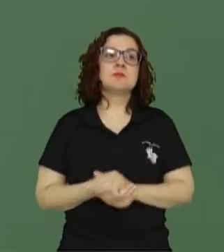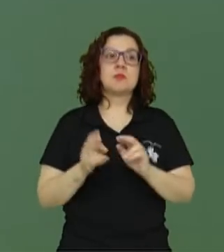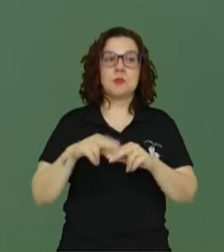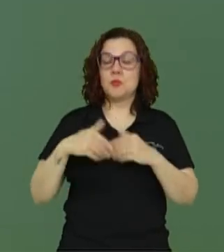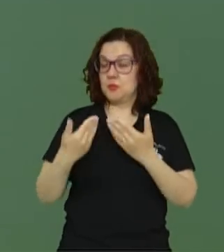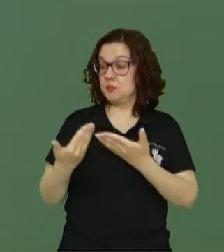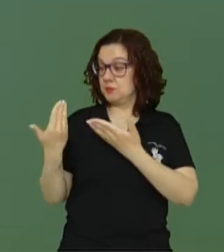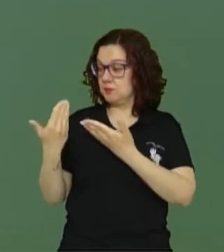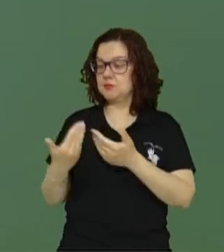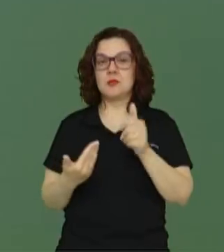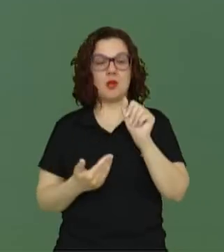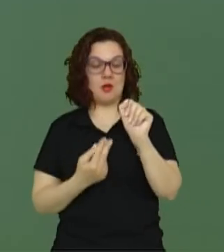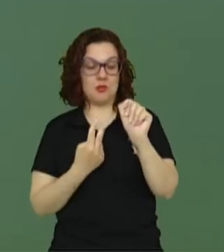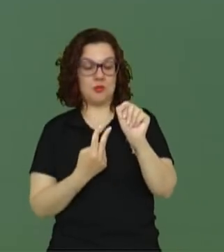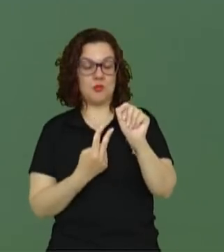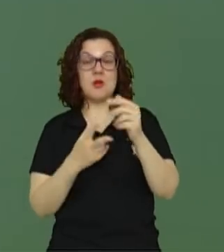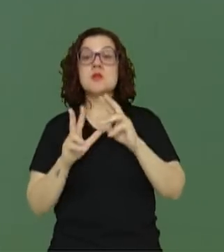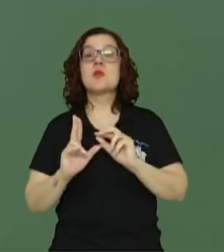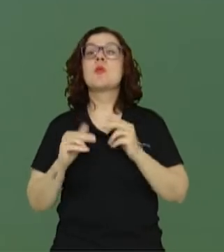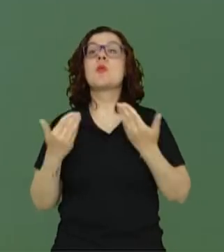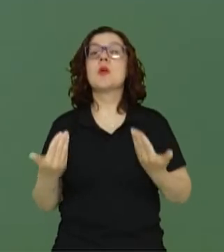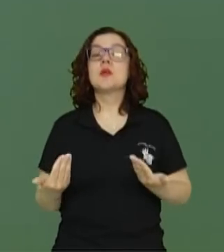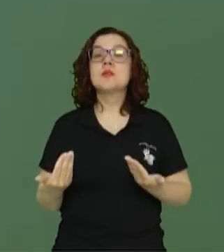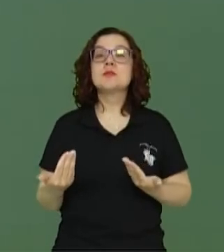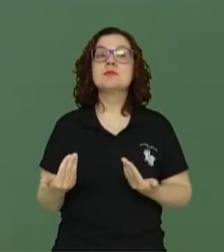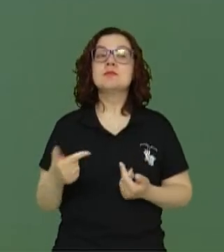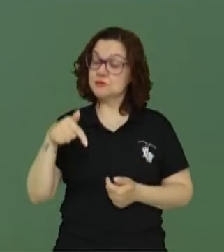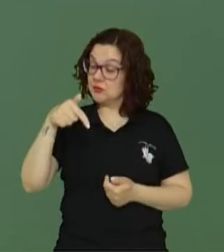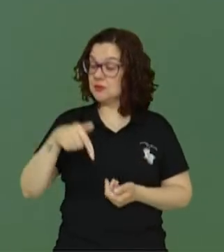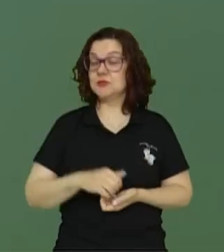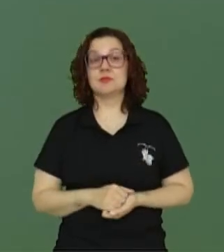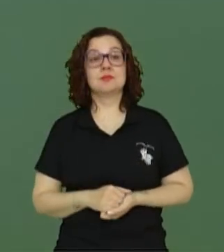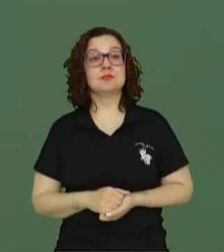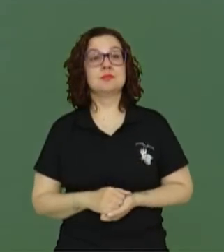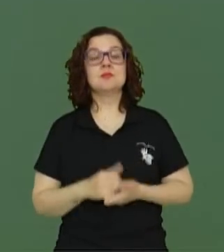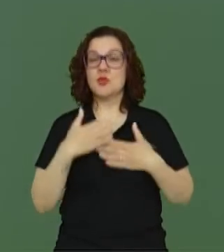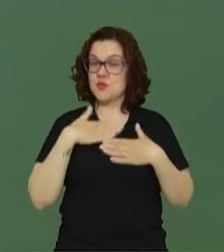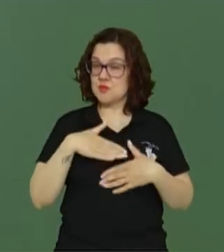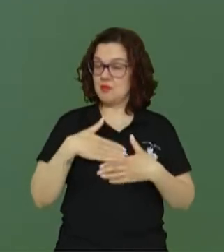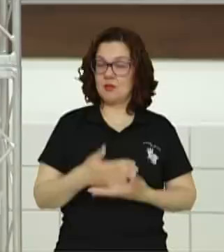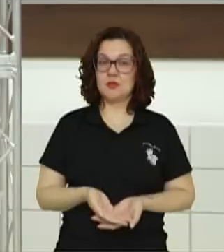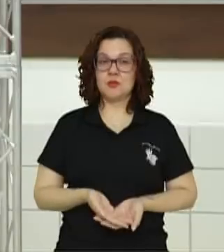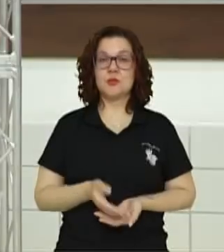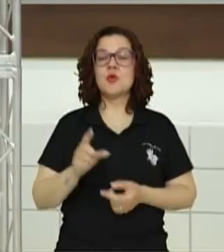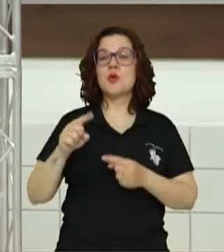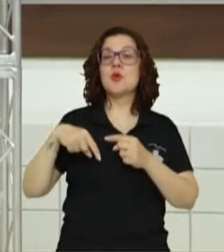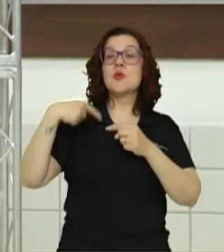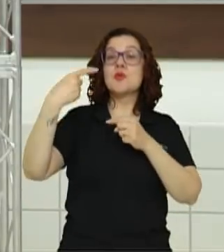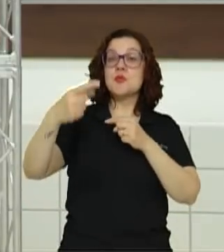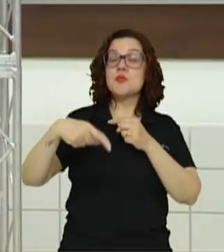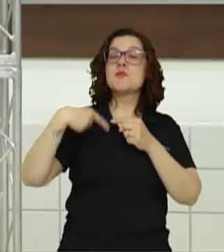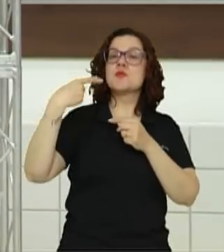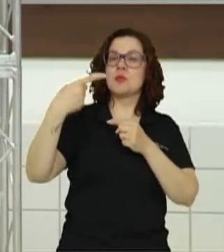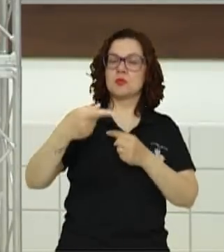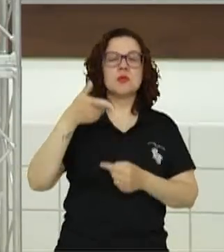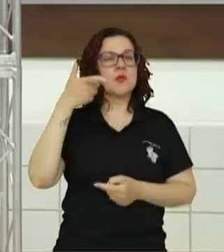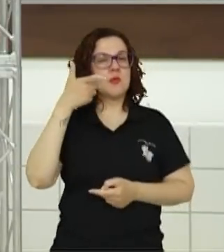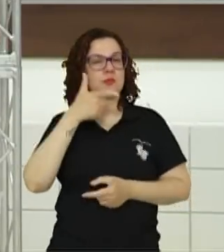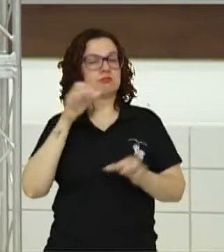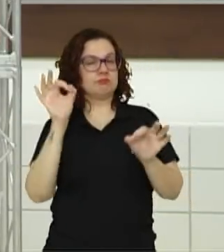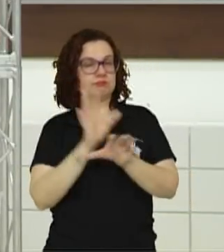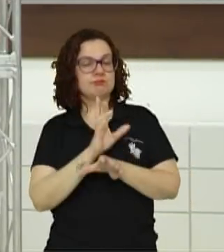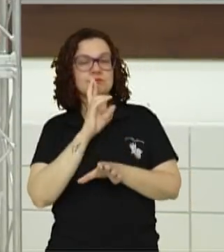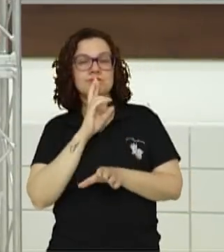Portanto, o meu A2 é igual a 7. Tranquilo? E os outros? Conseguiram fazer